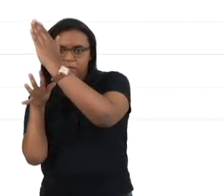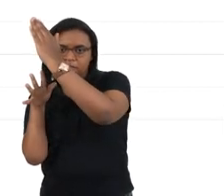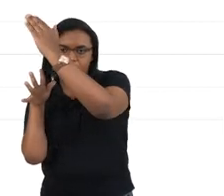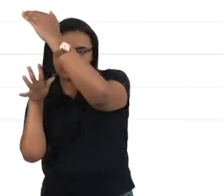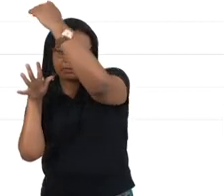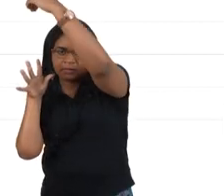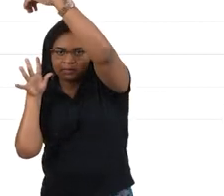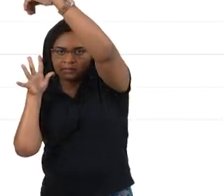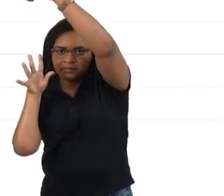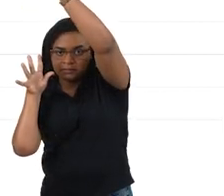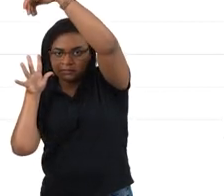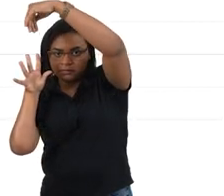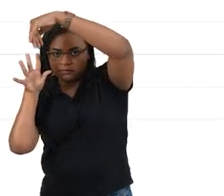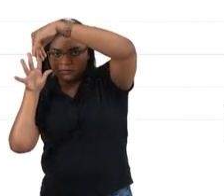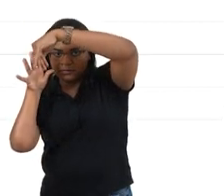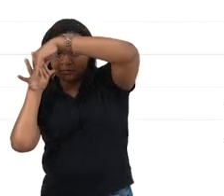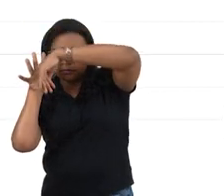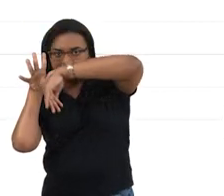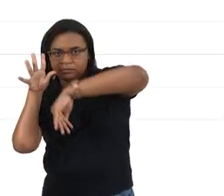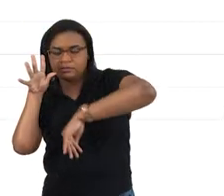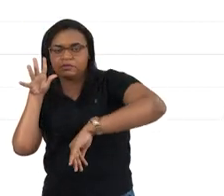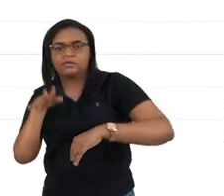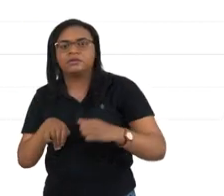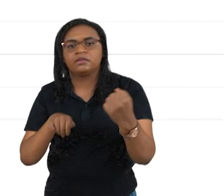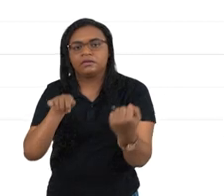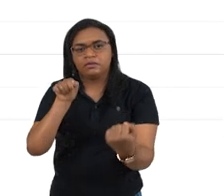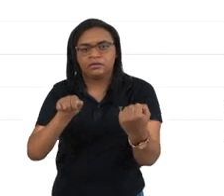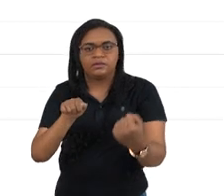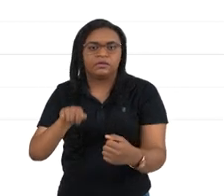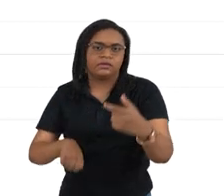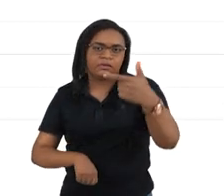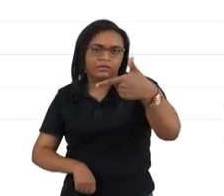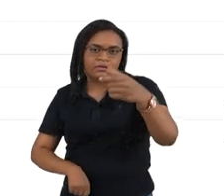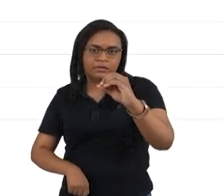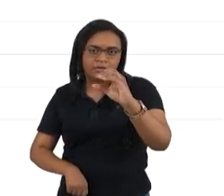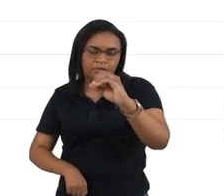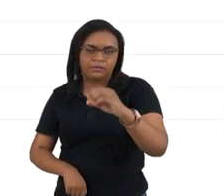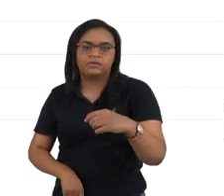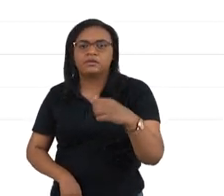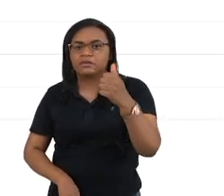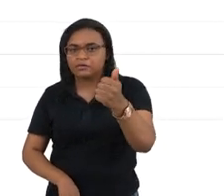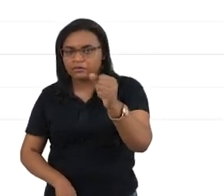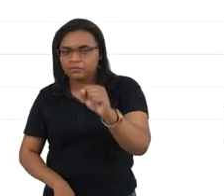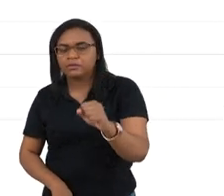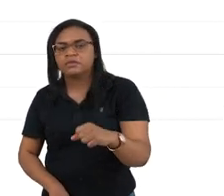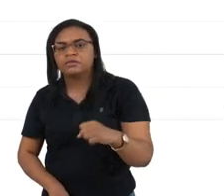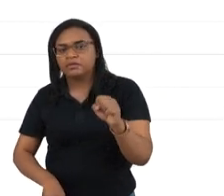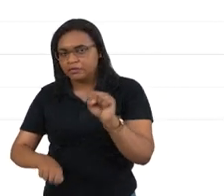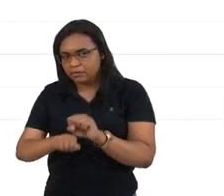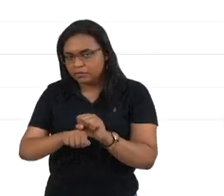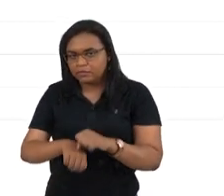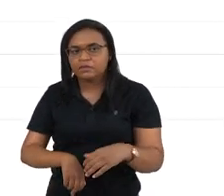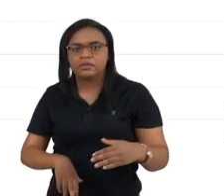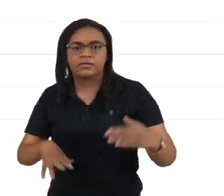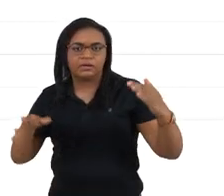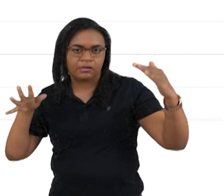ó, quando eu andava a 200 km por hora, eu fiz um trajeto em 18 segundos. Eu aumentei a minha velocidade. Se